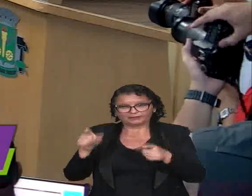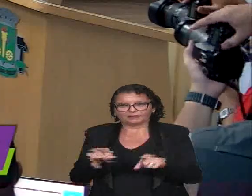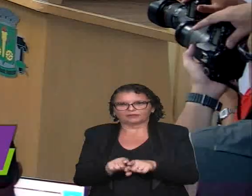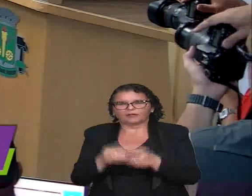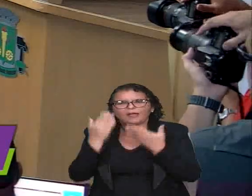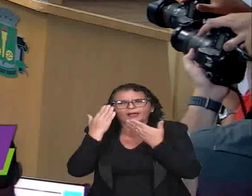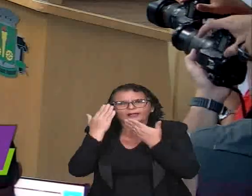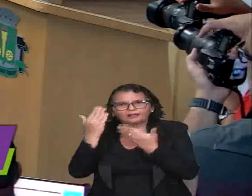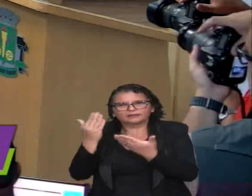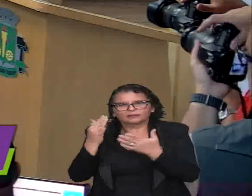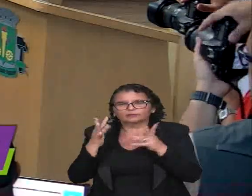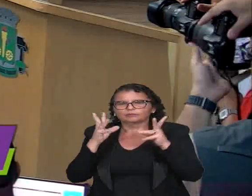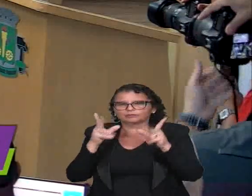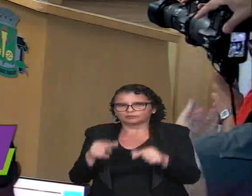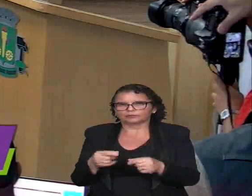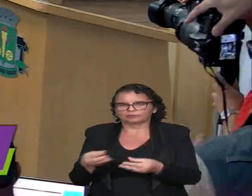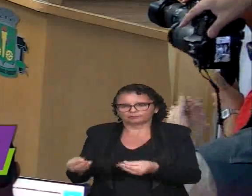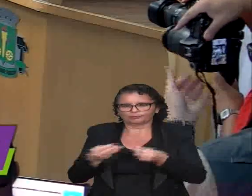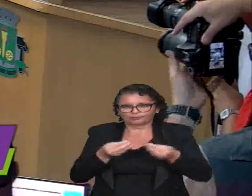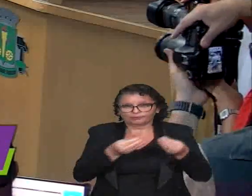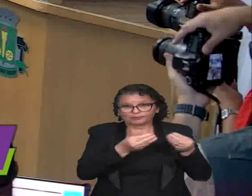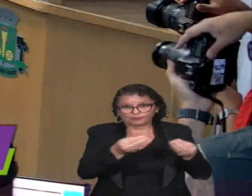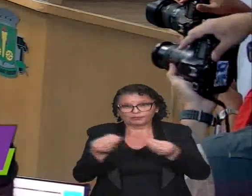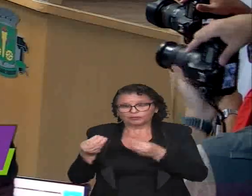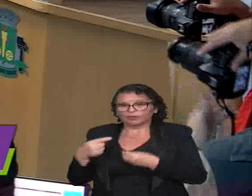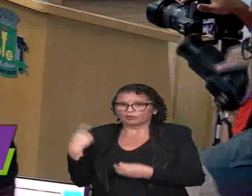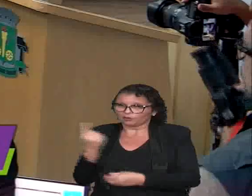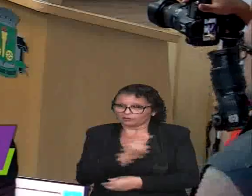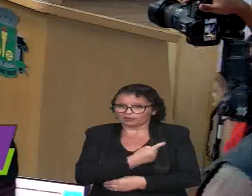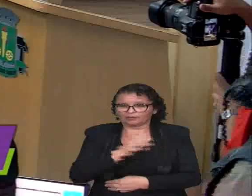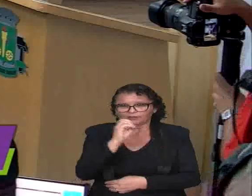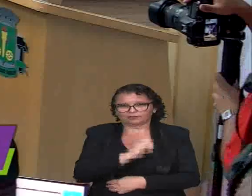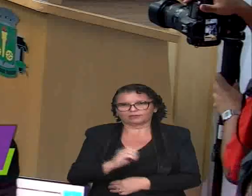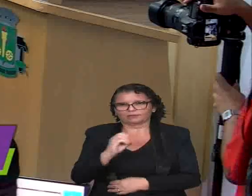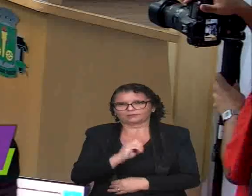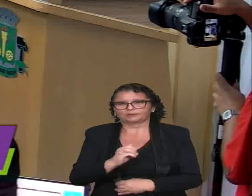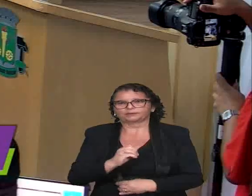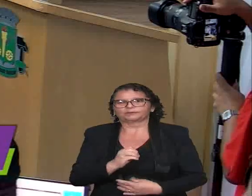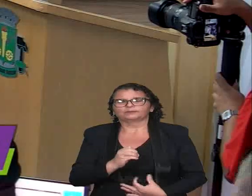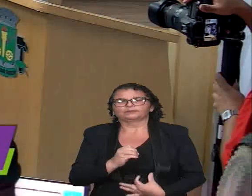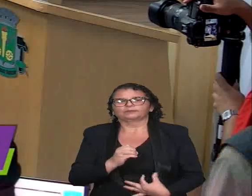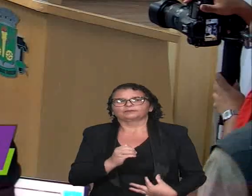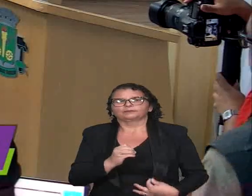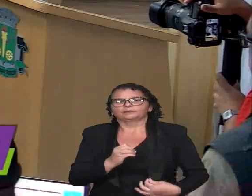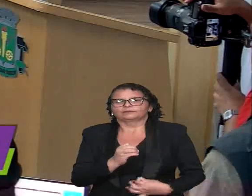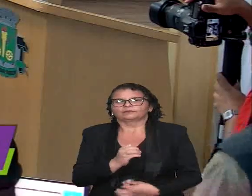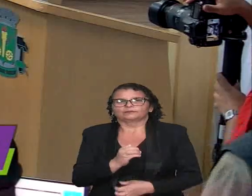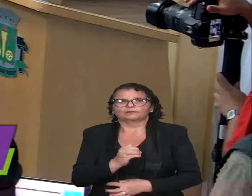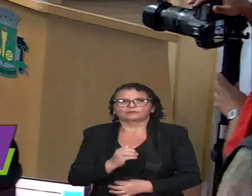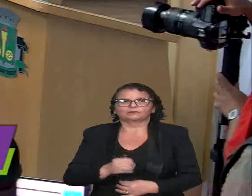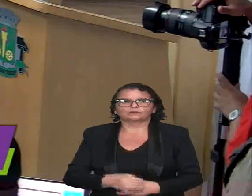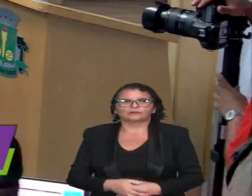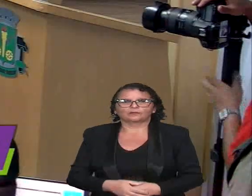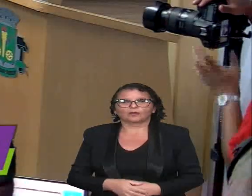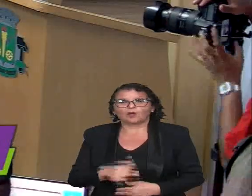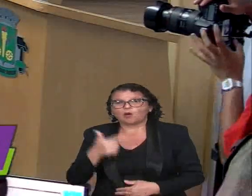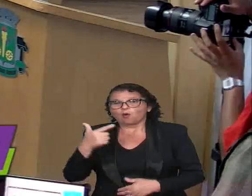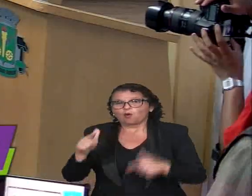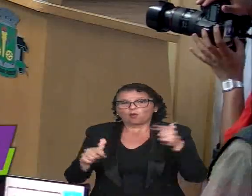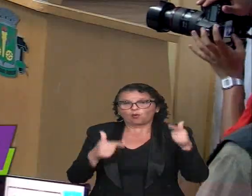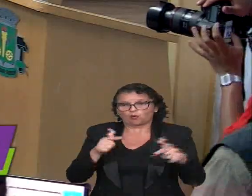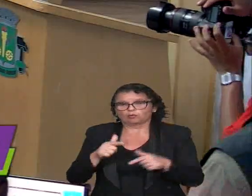gratidão pela entrega a todos nós munícipe da cidade de Osasco e como o prefeito tem outros